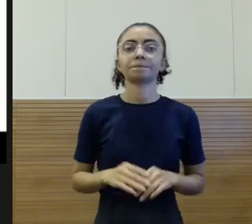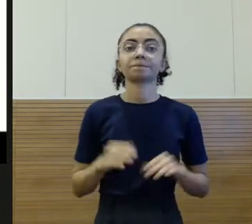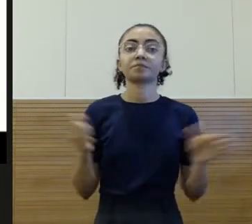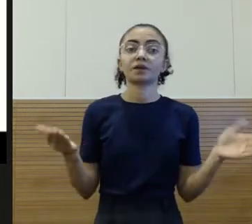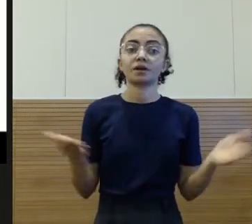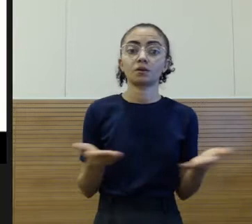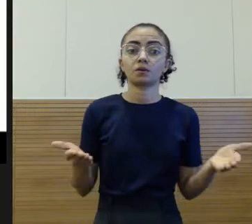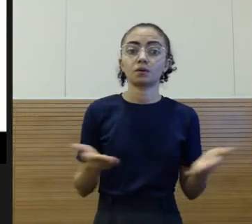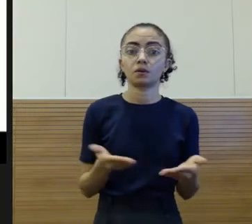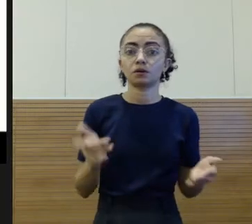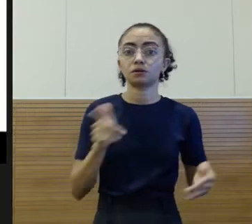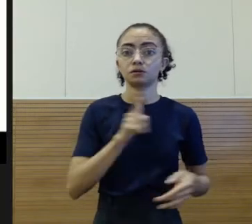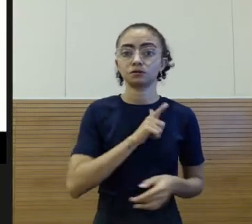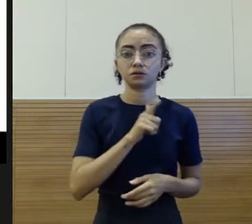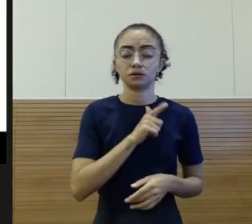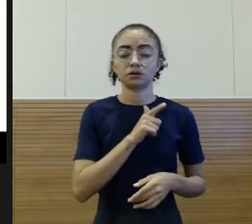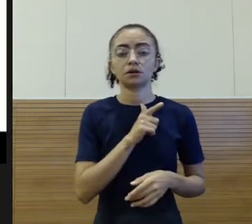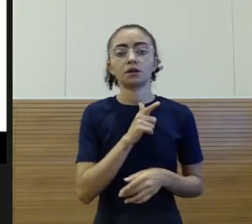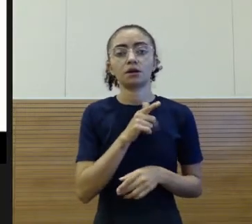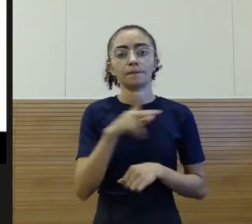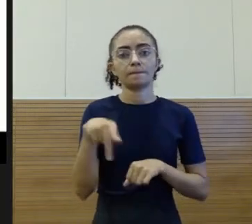desenvolvendo, mas estão usando a pirâmide